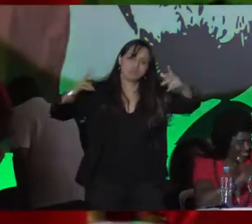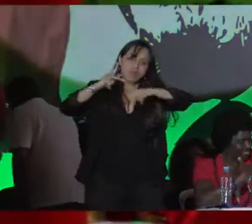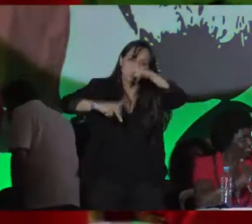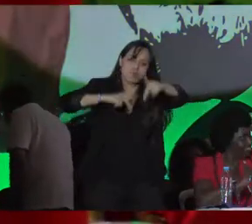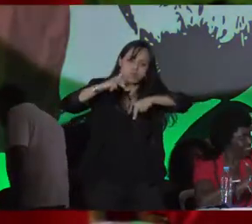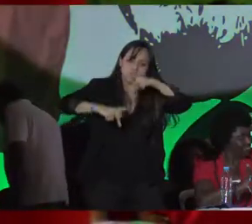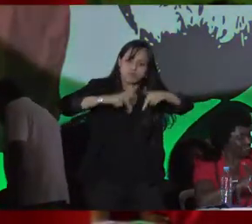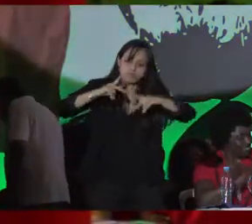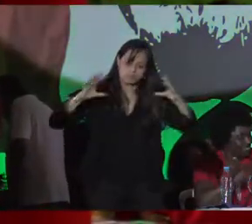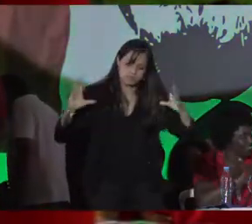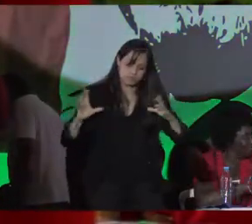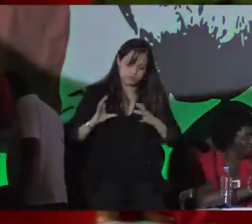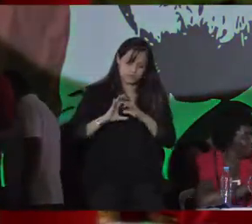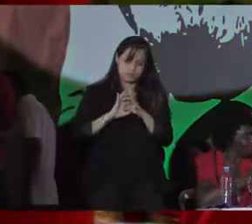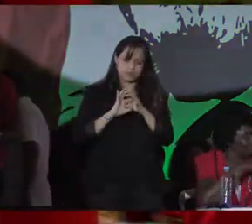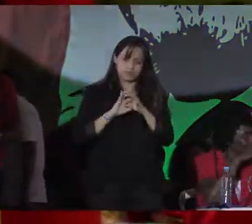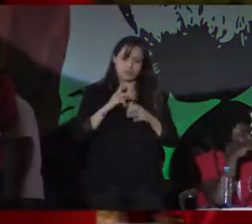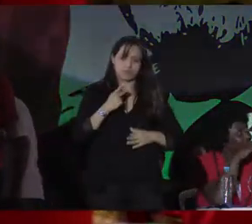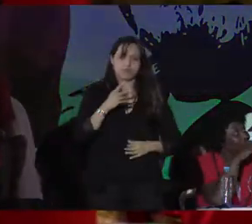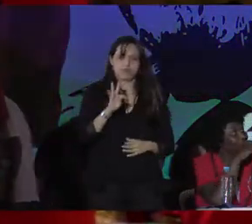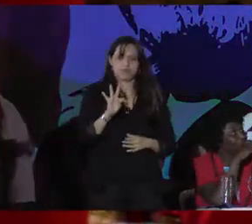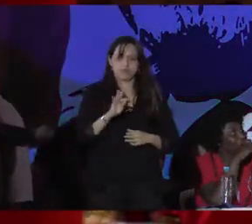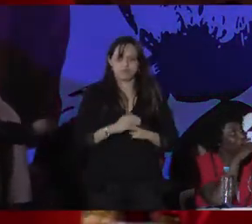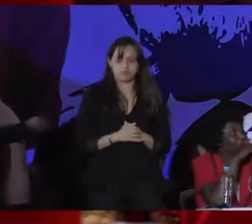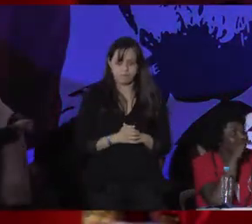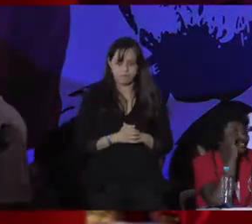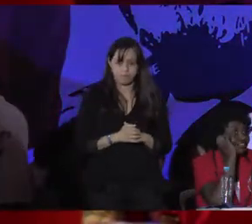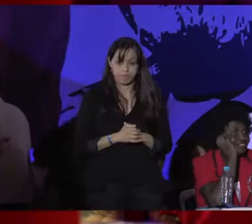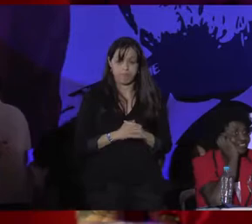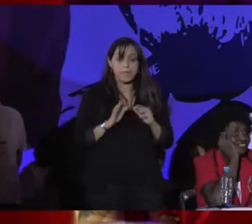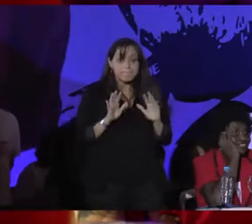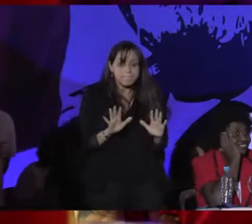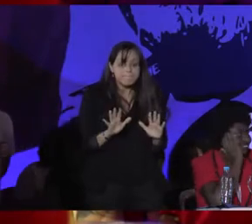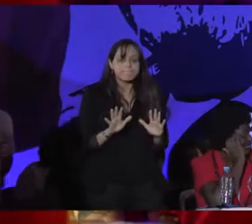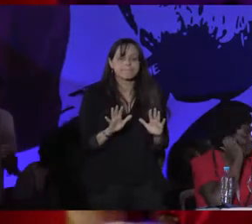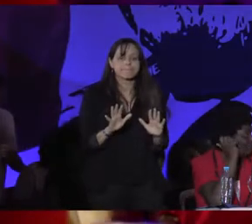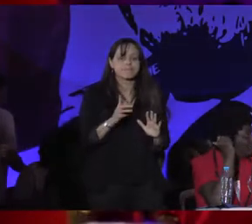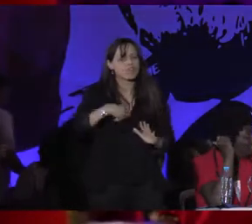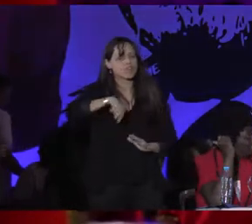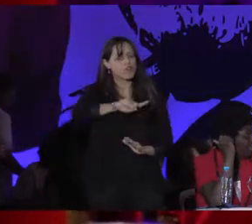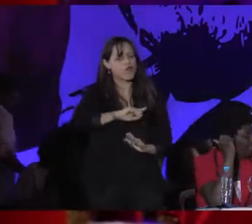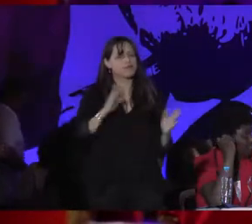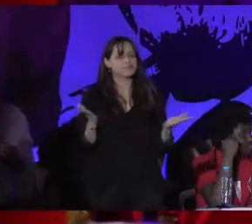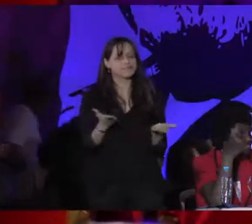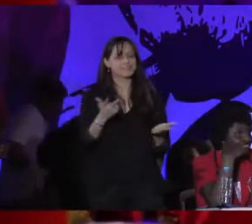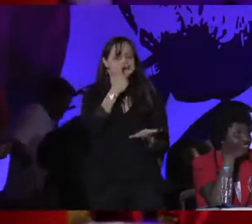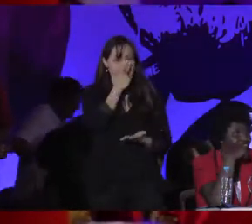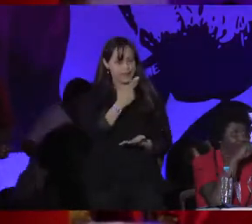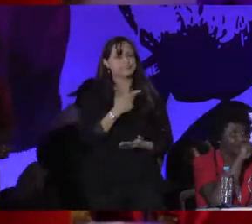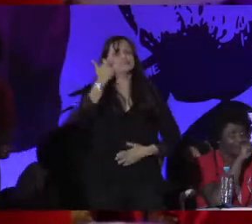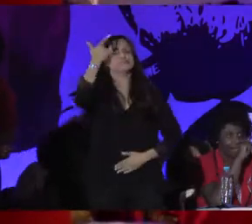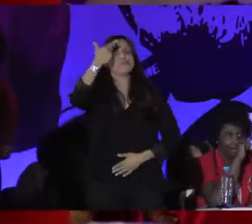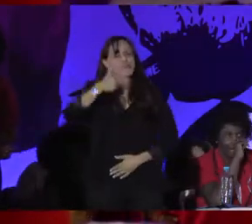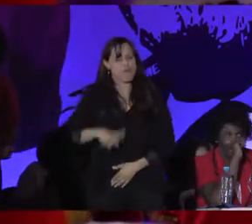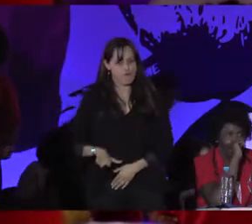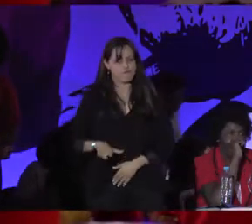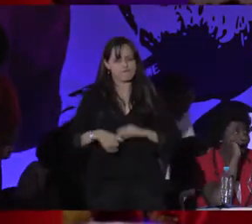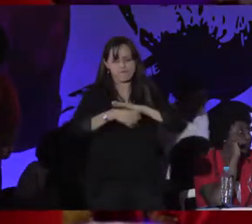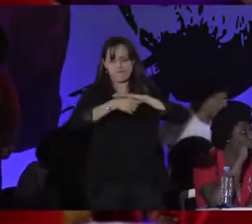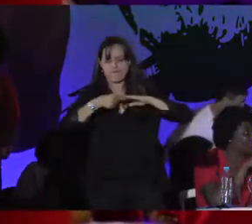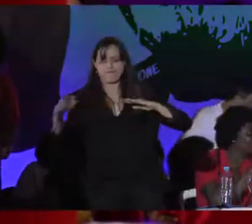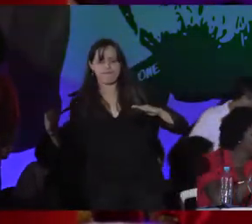país. Mais que isso, nós estamos de volta a um novo período de